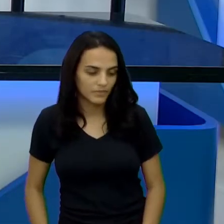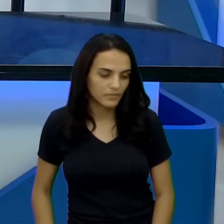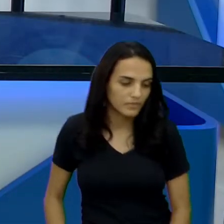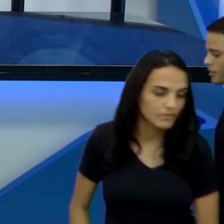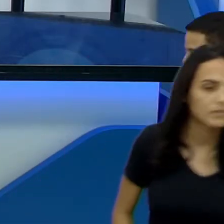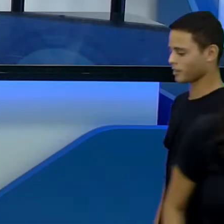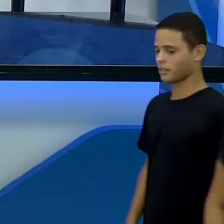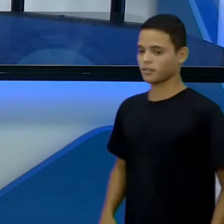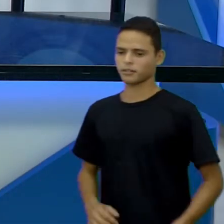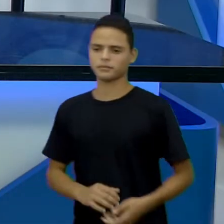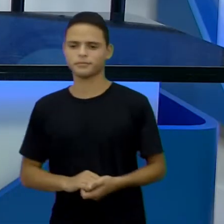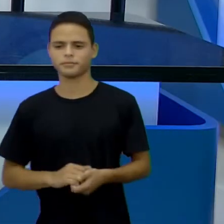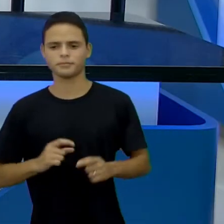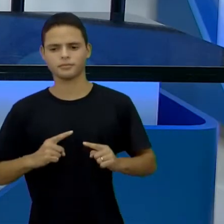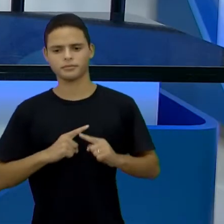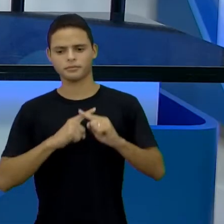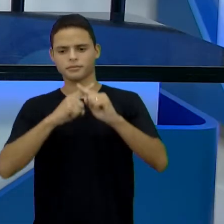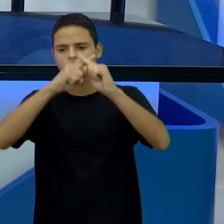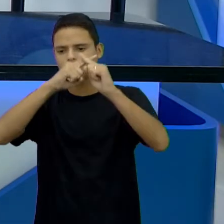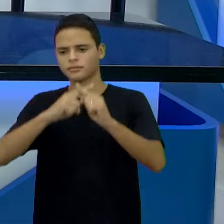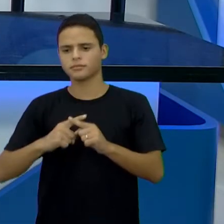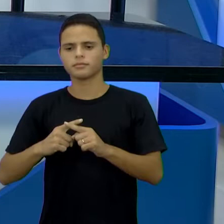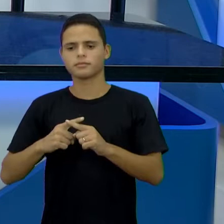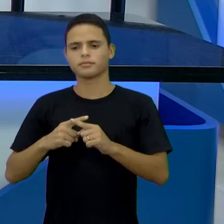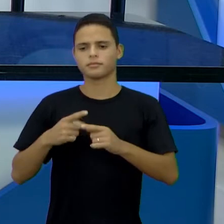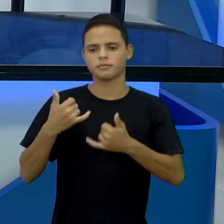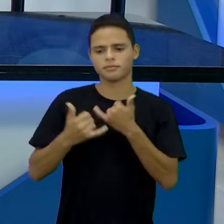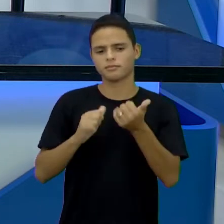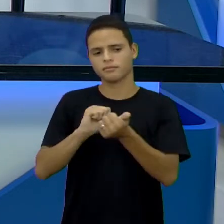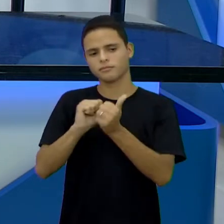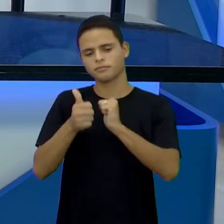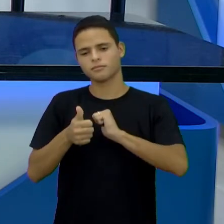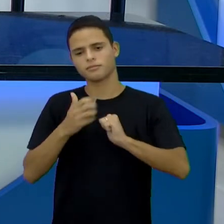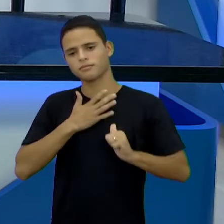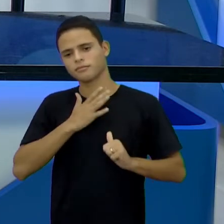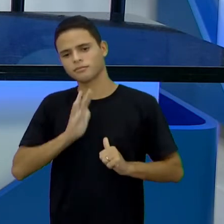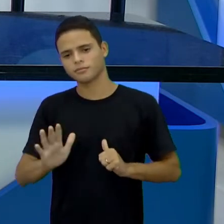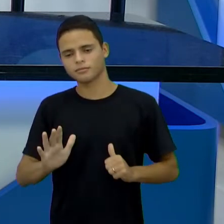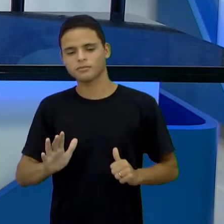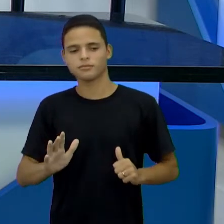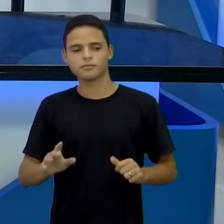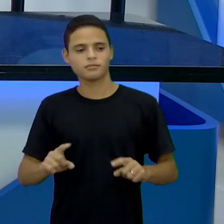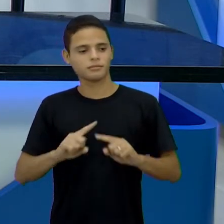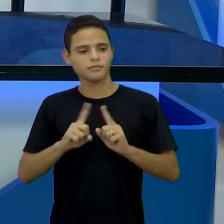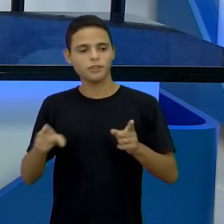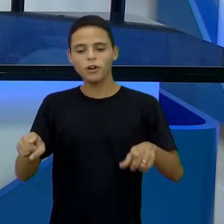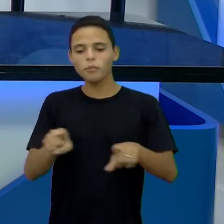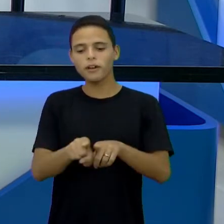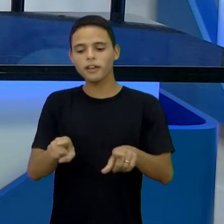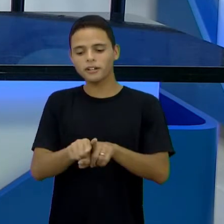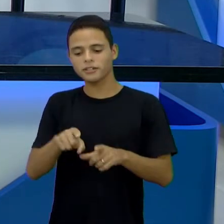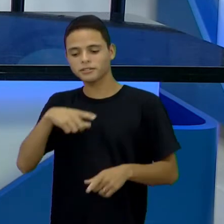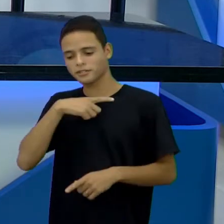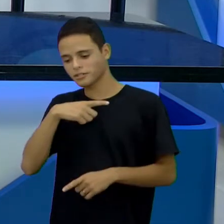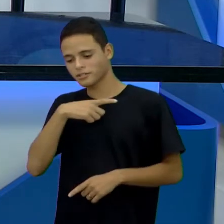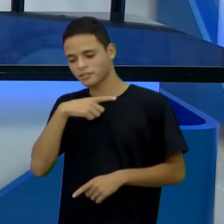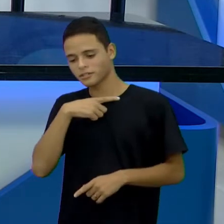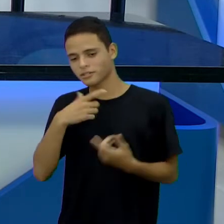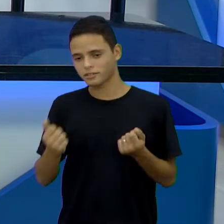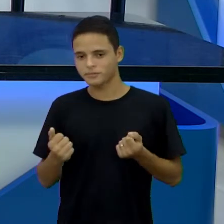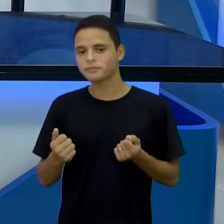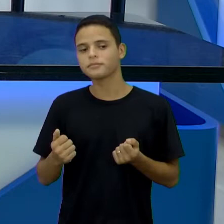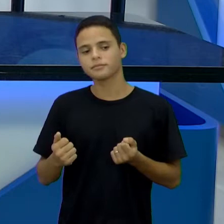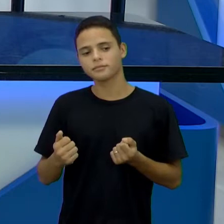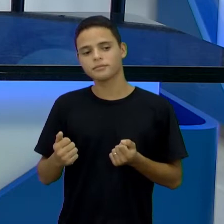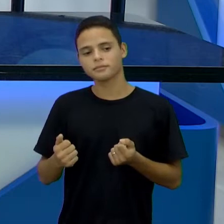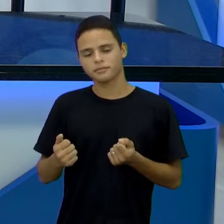sou competitiva em jogo, eu nem gosto muito de esporte, assim, de mas acompanhar. A nossa geração é extremamente competitiva. É extremamente competitiva.